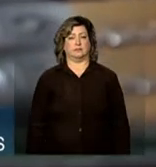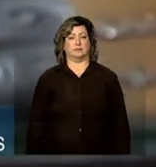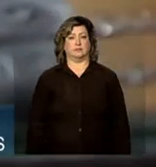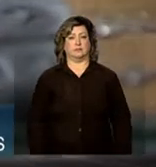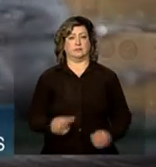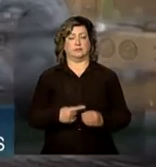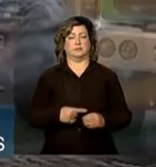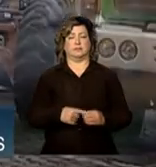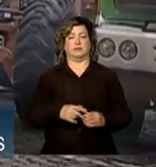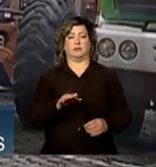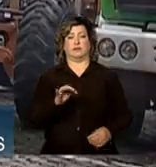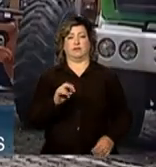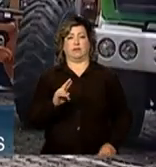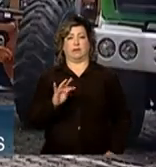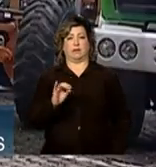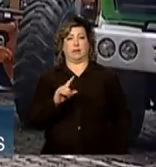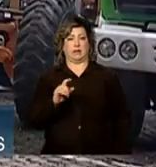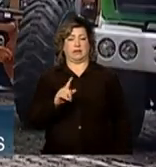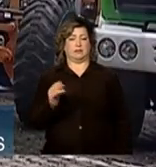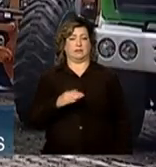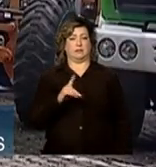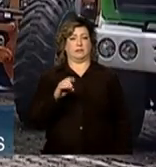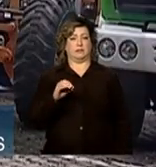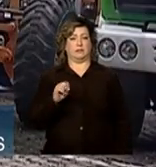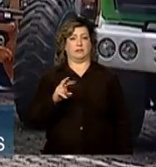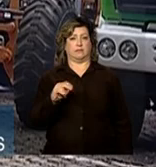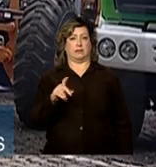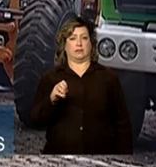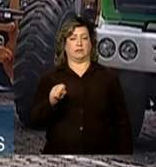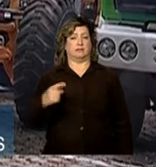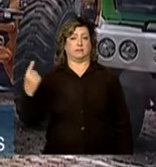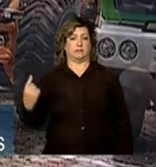Fortaleza dos Valos, vice-prefeito Leonil Cancian.